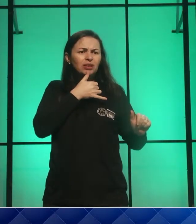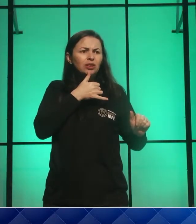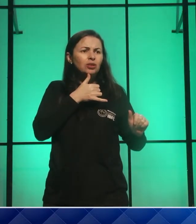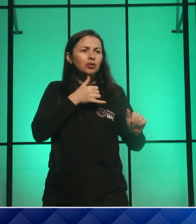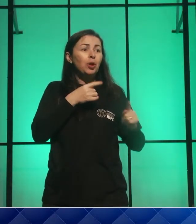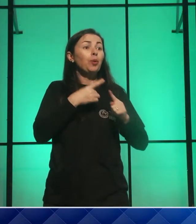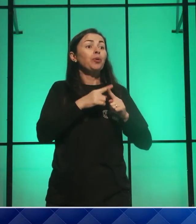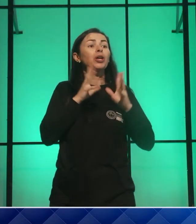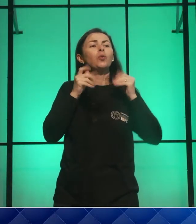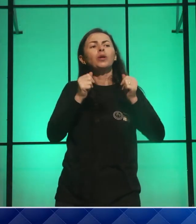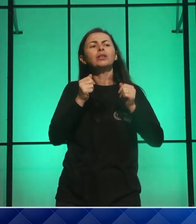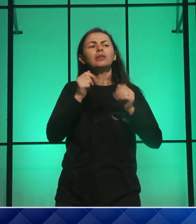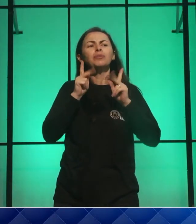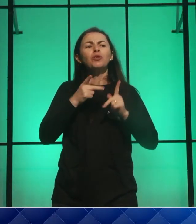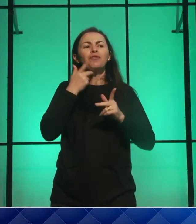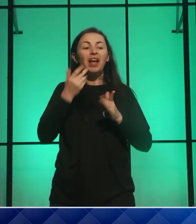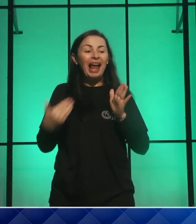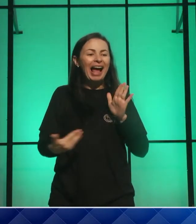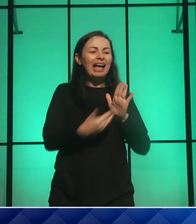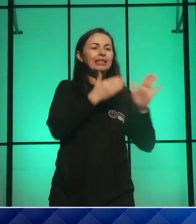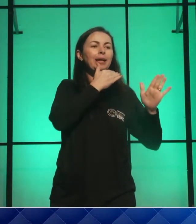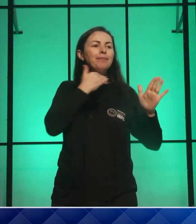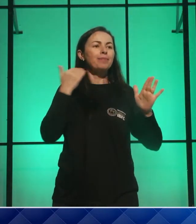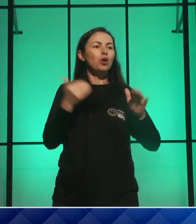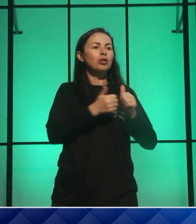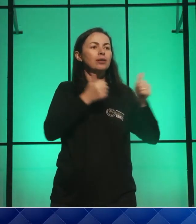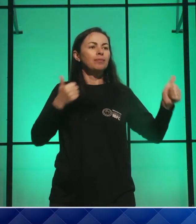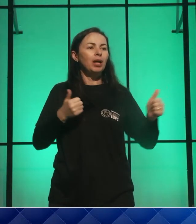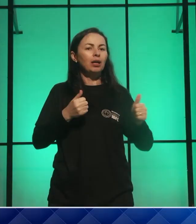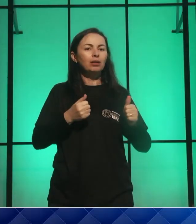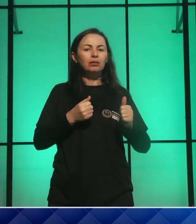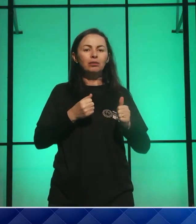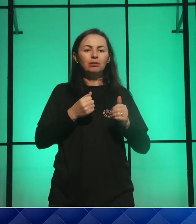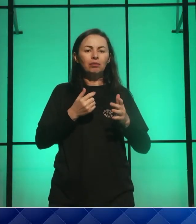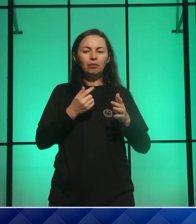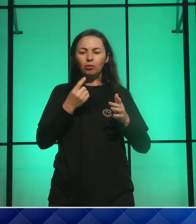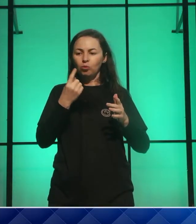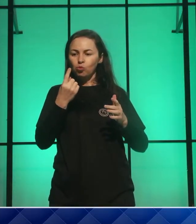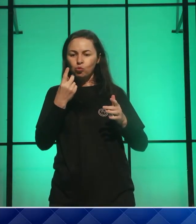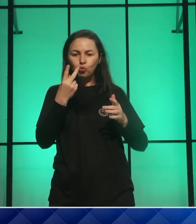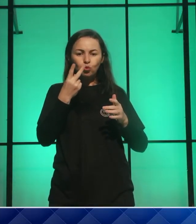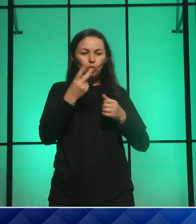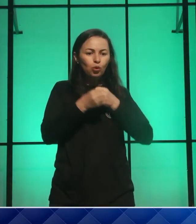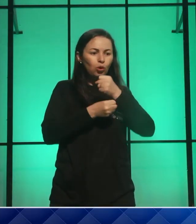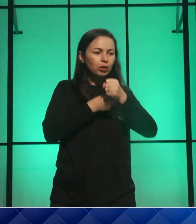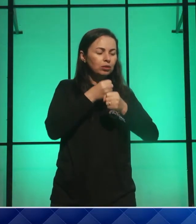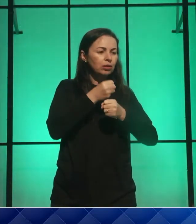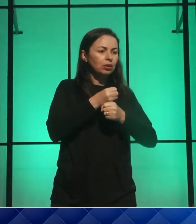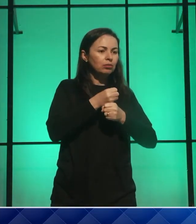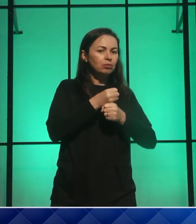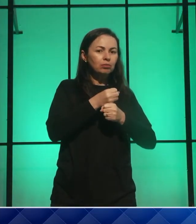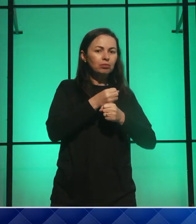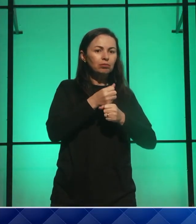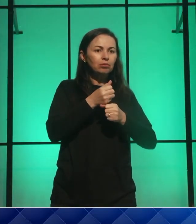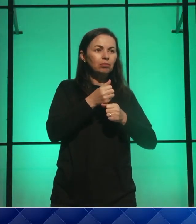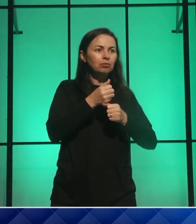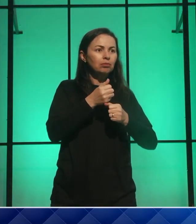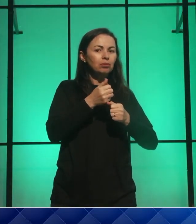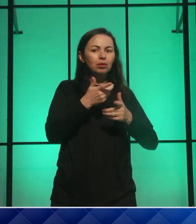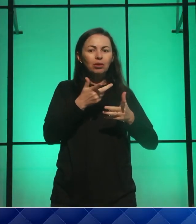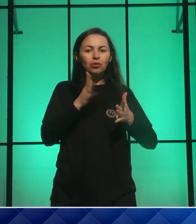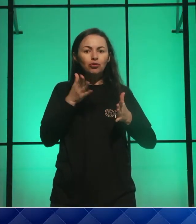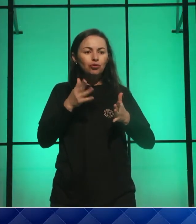morte nos separe, e não levou 1 ano, 2 anos, estava saracoteando,